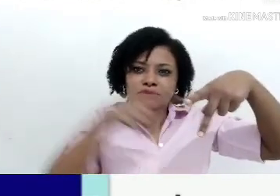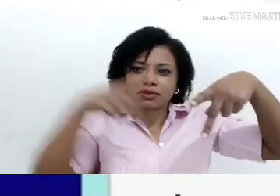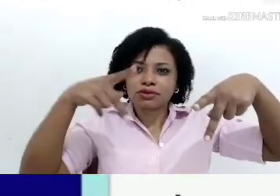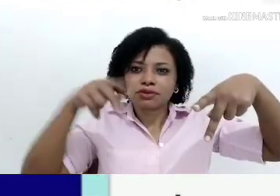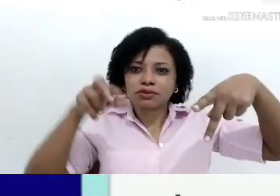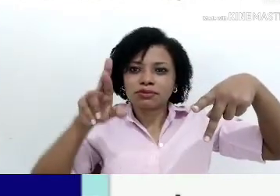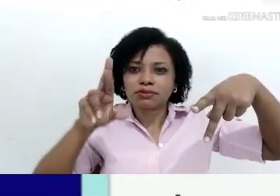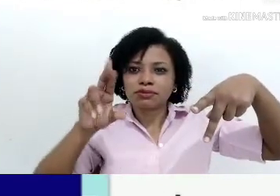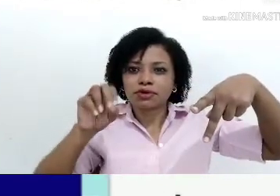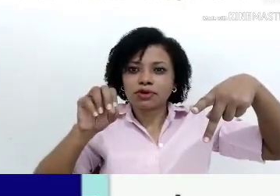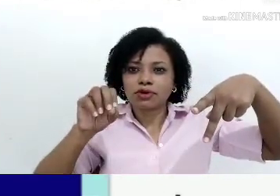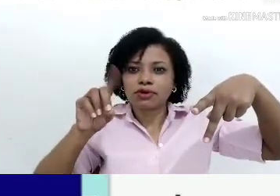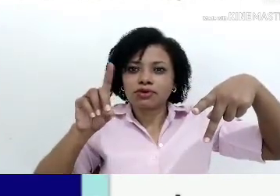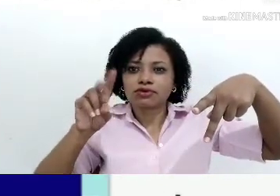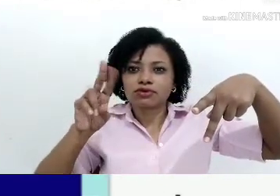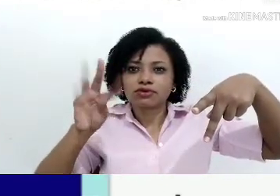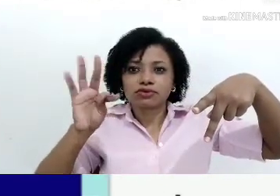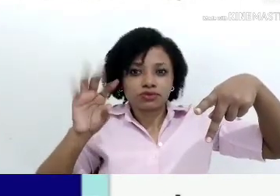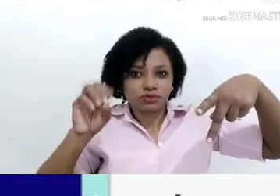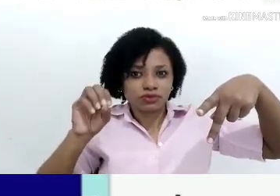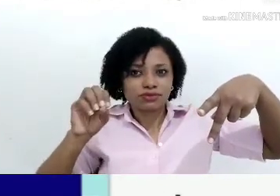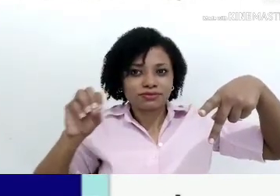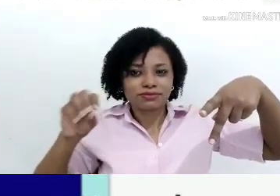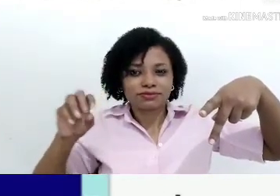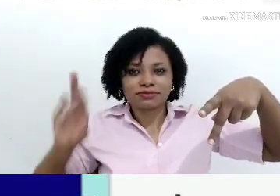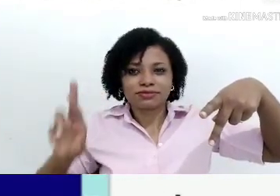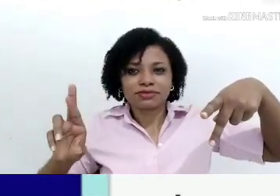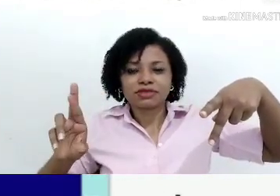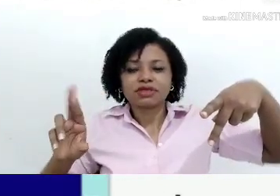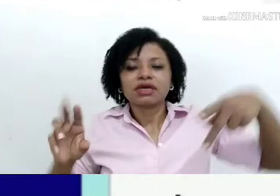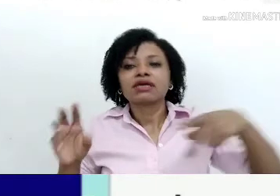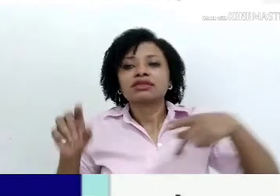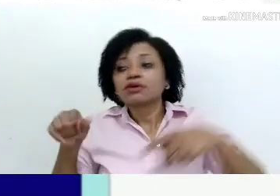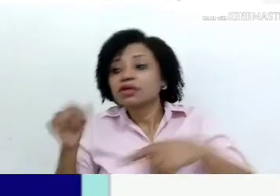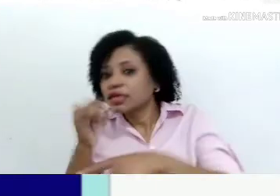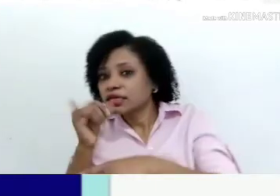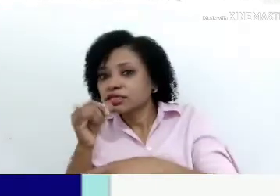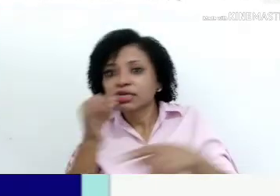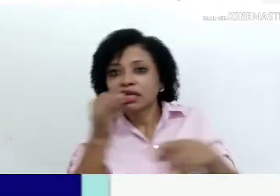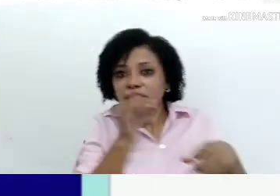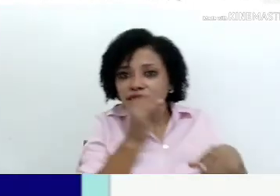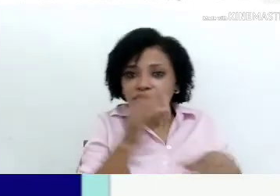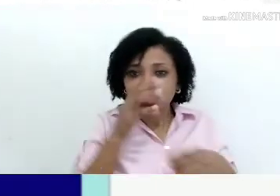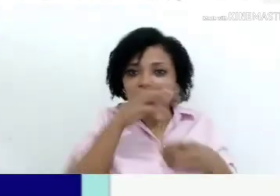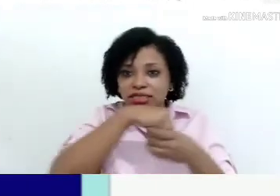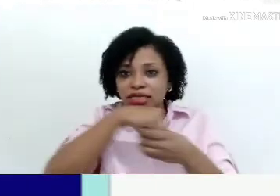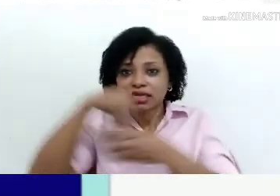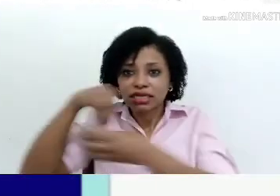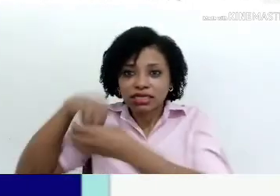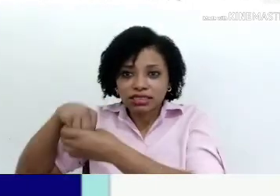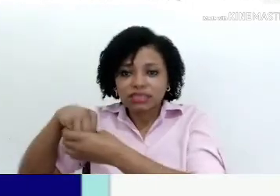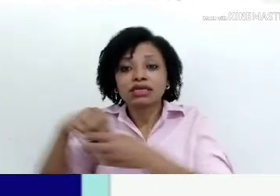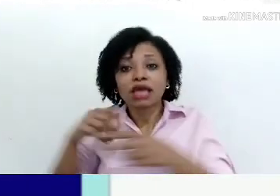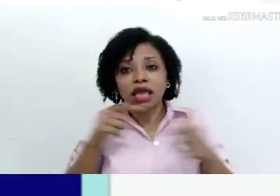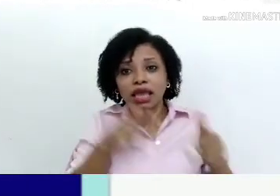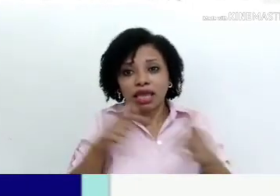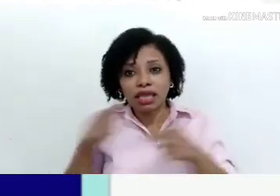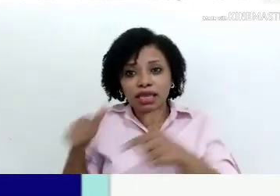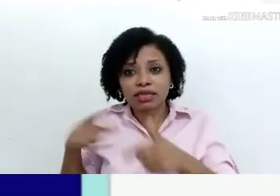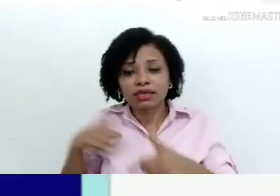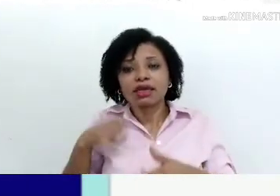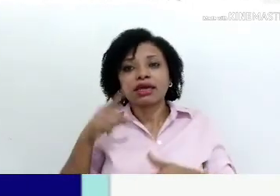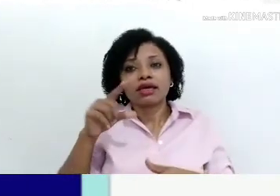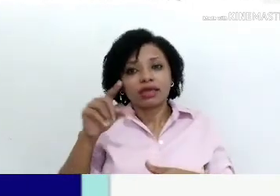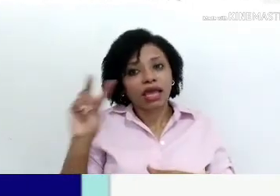já é inerente da própria substância. Esse conteúdo específico de energia interna que cada substância possui é chamado de